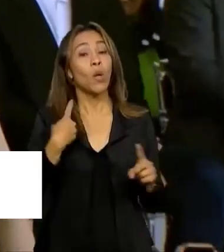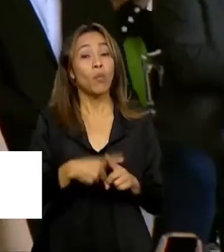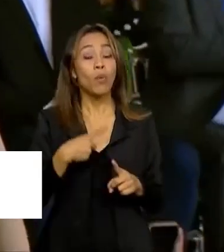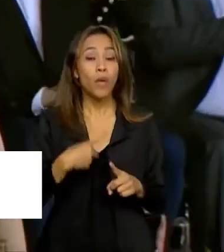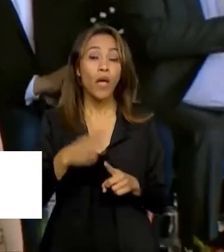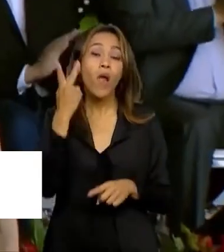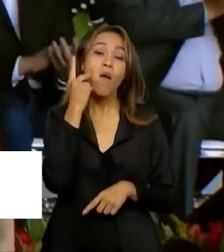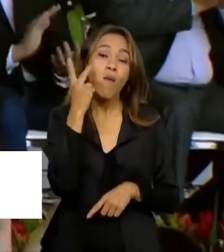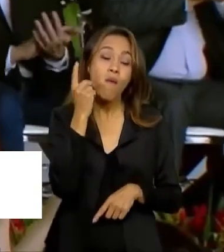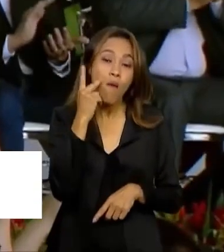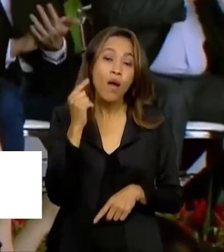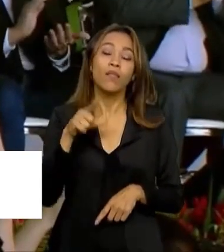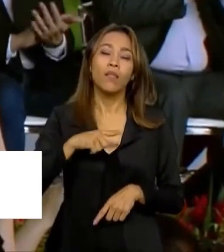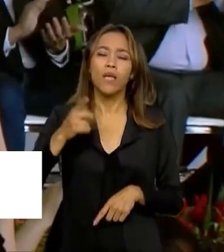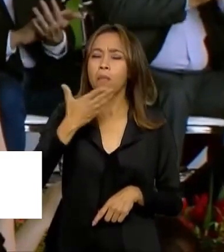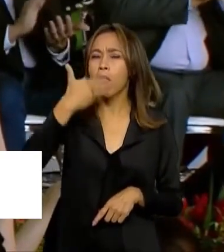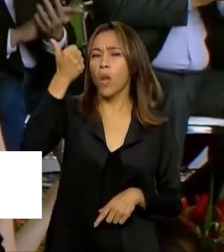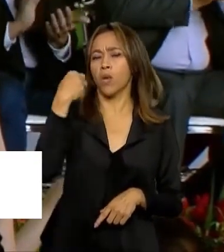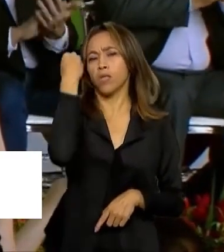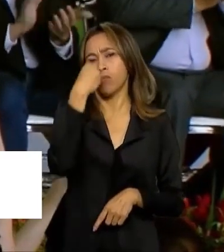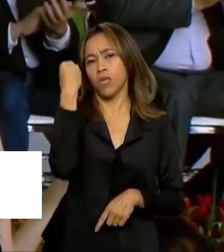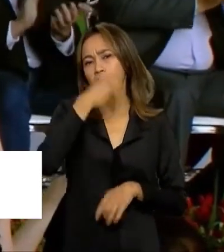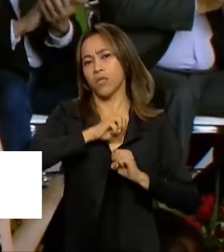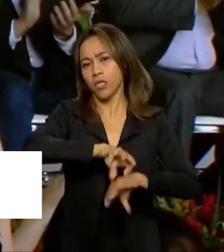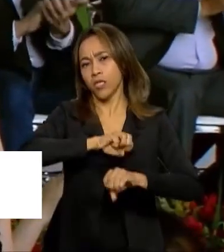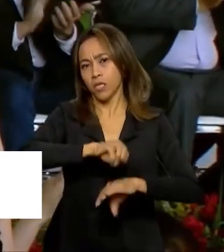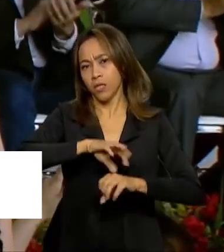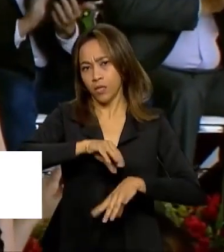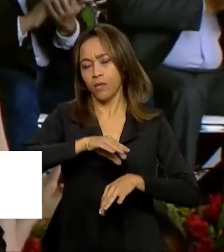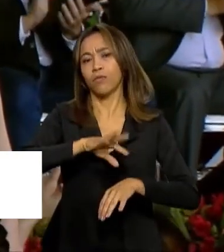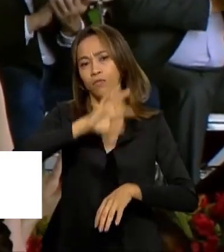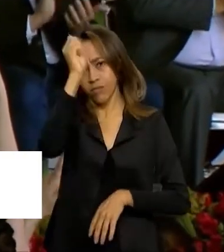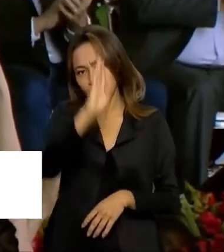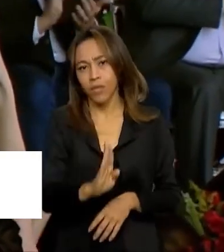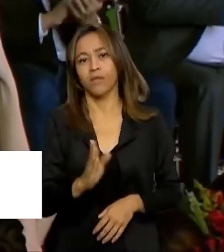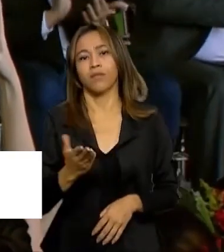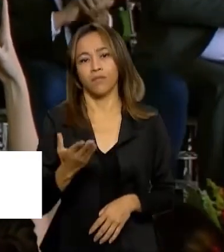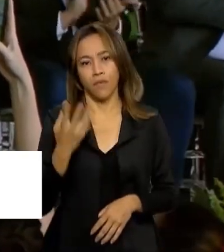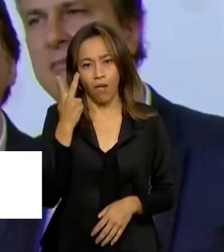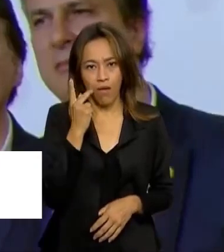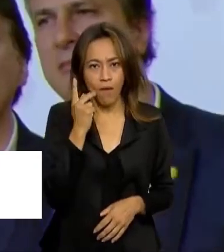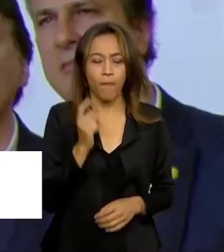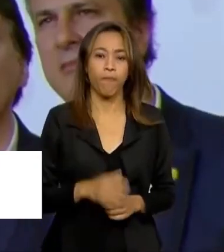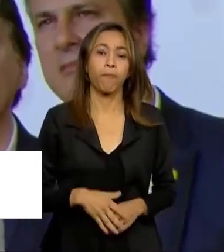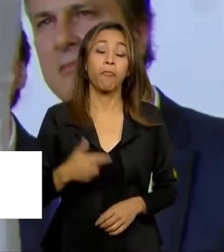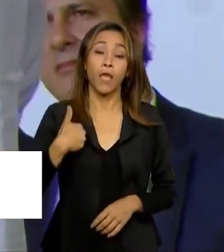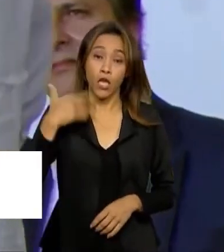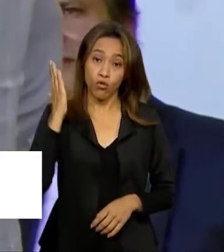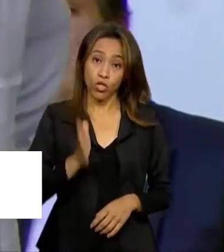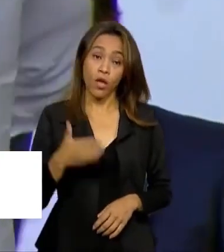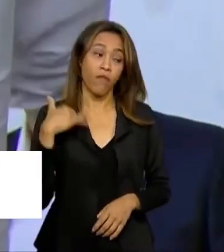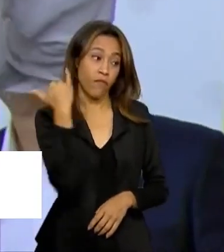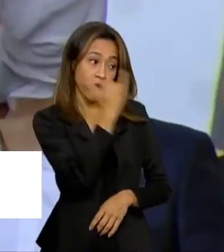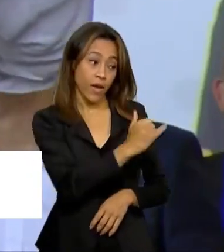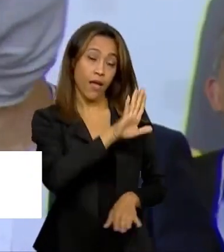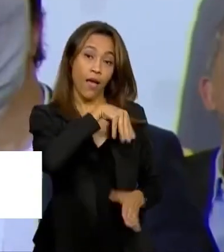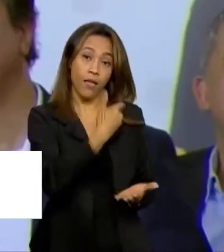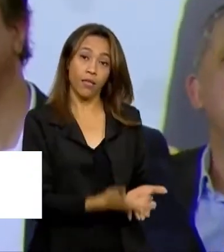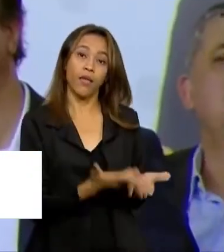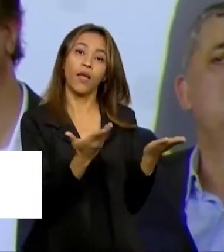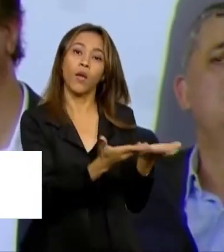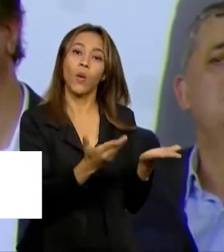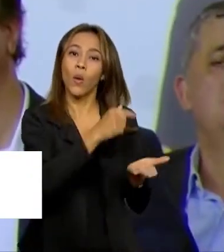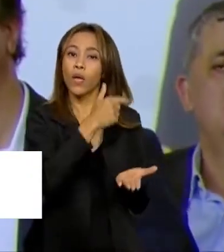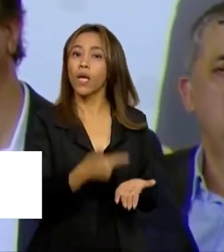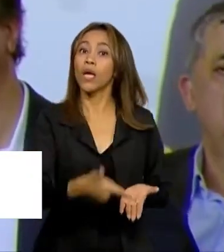a melhor experiência da educação nesse país. E eu falei para ele, até agora, o